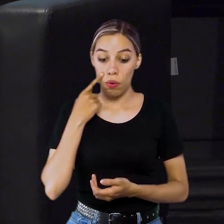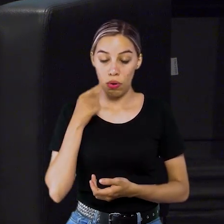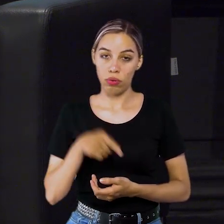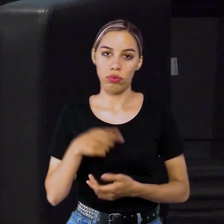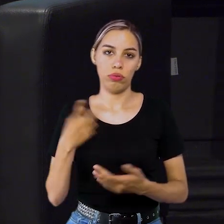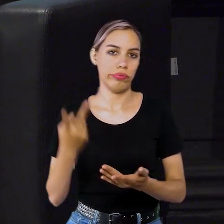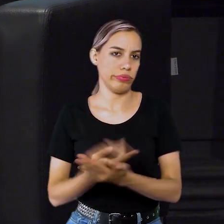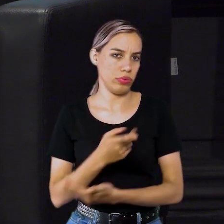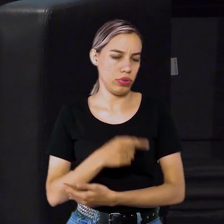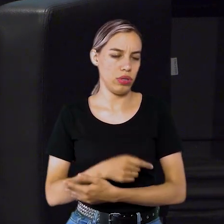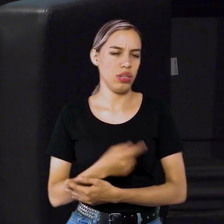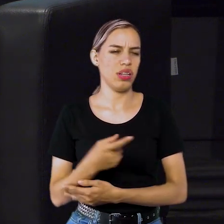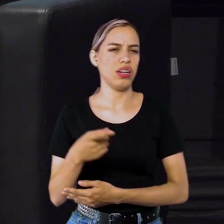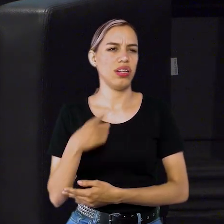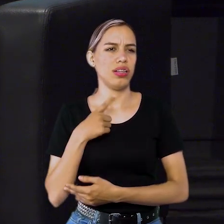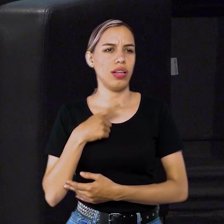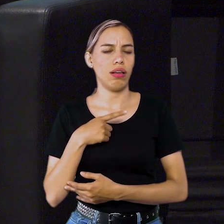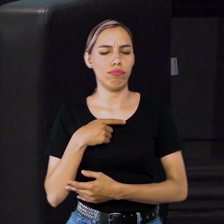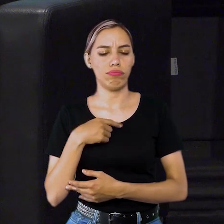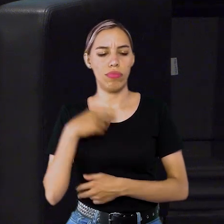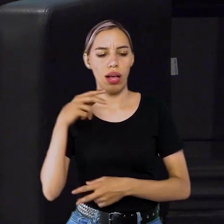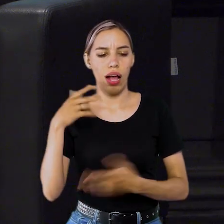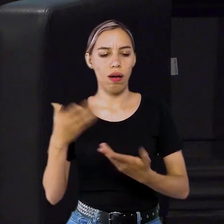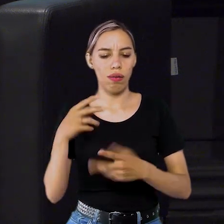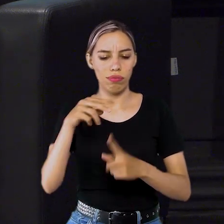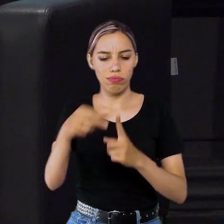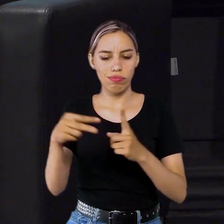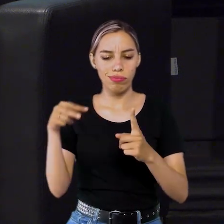para a literatura e para a filosofia